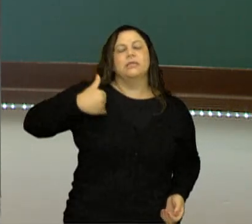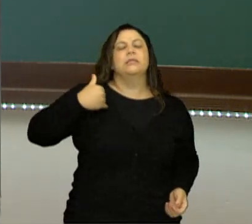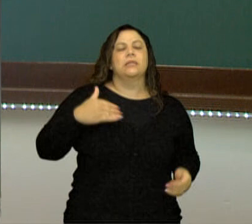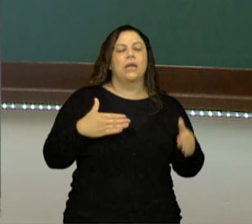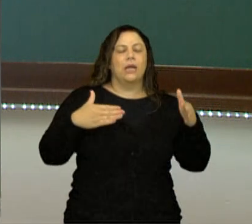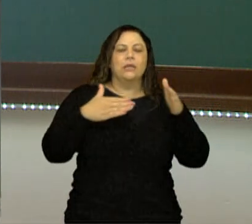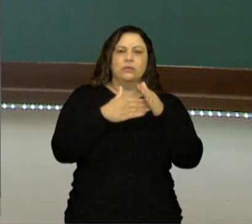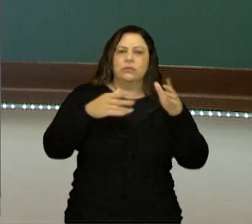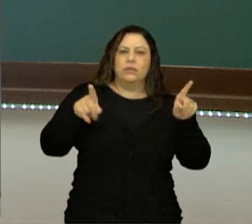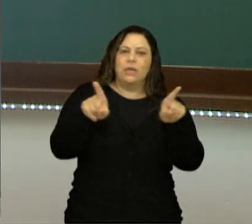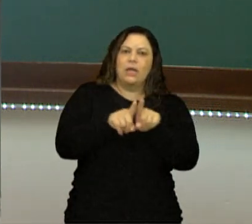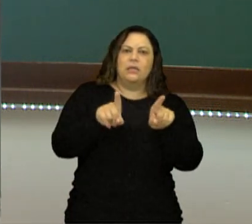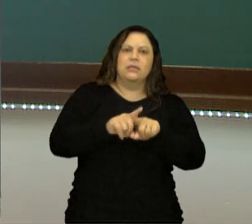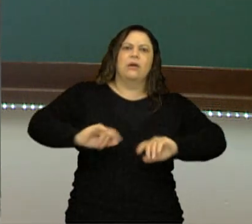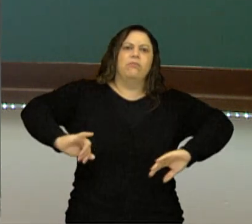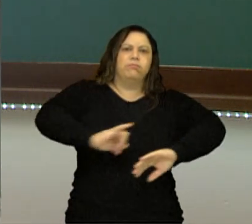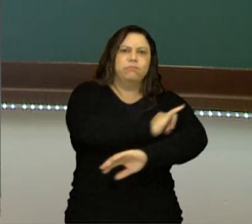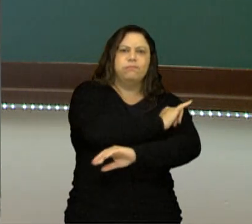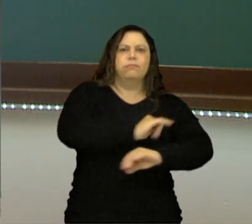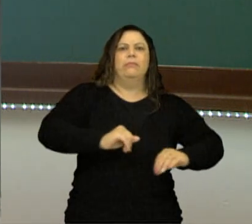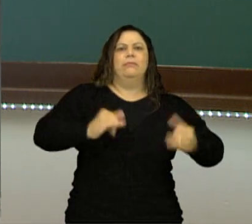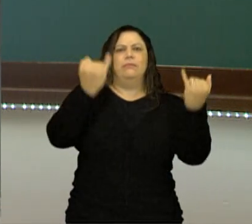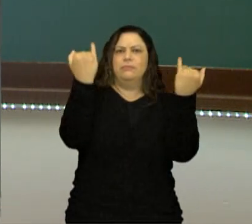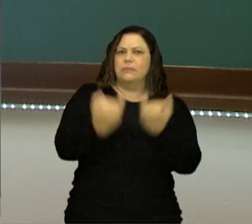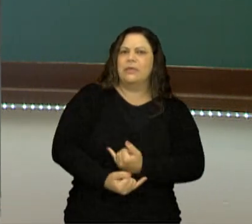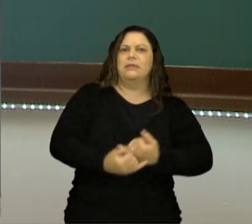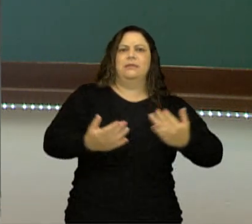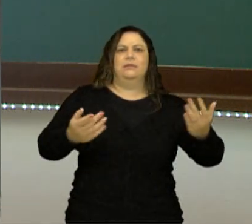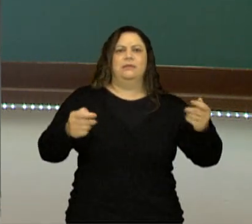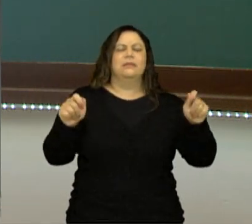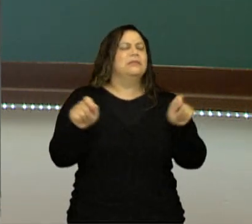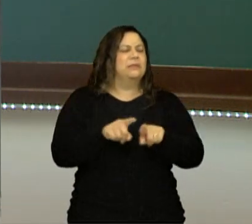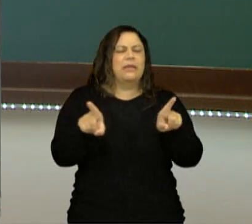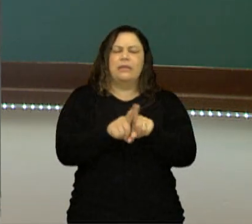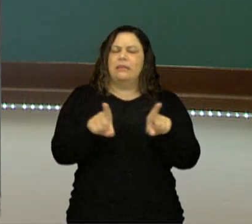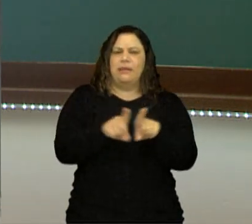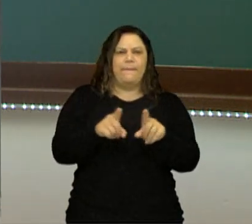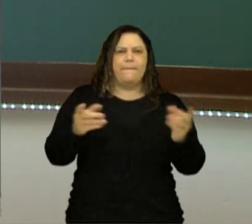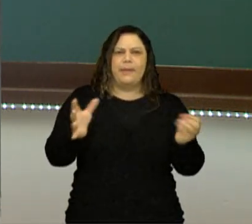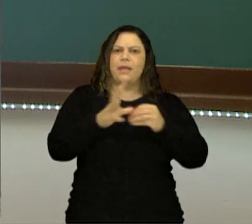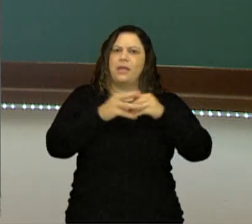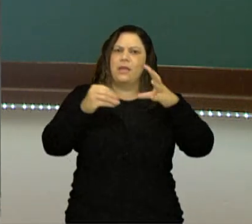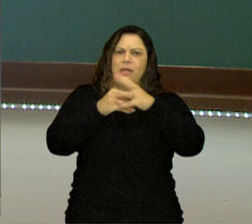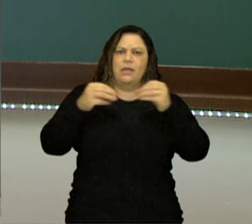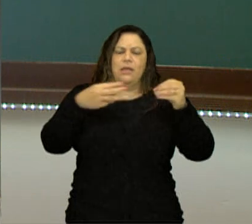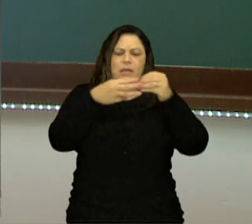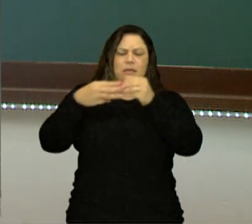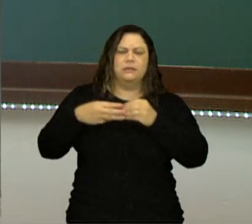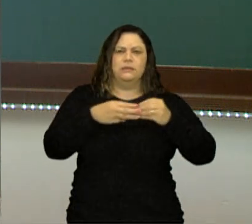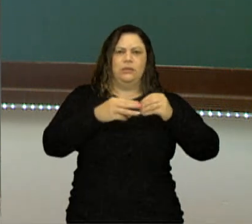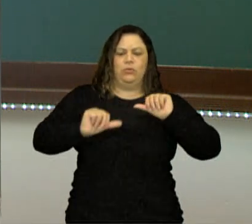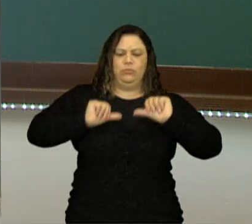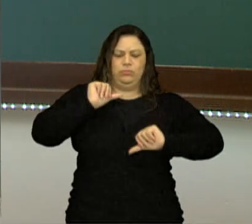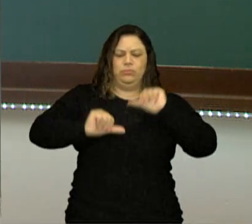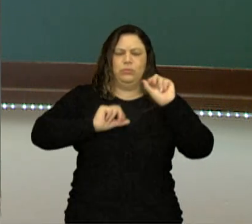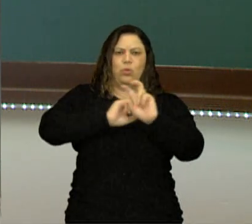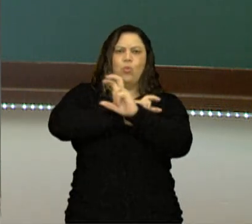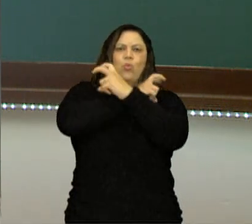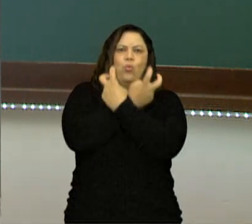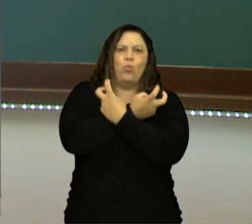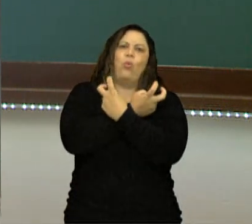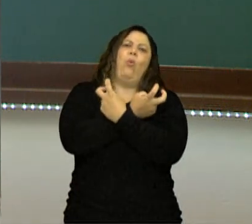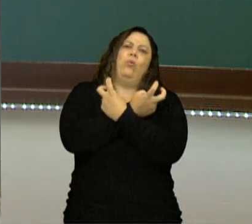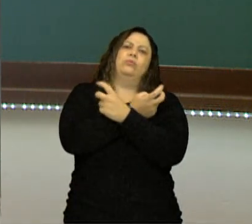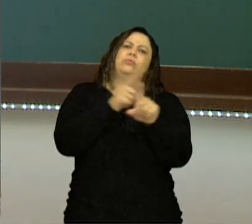até mesmo quando a gente engorda ou quando emagrece, né? Tem todo um trabalho de mitose ali, ou reconstituição de um osso fraturado e